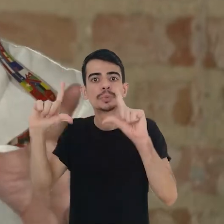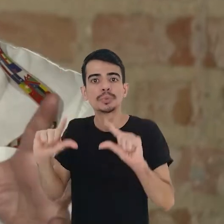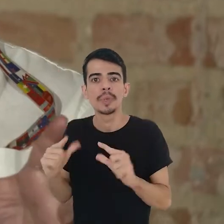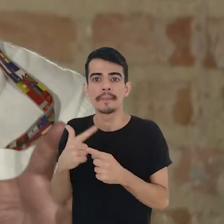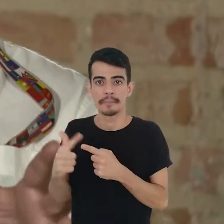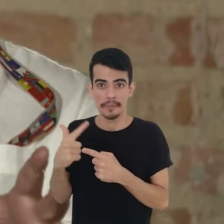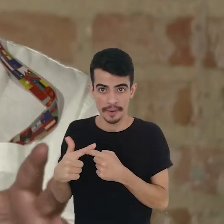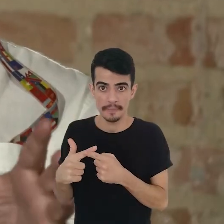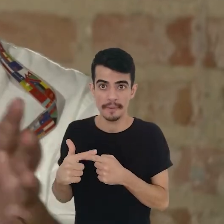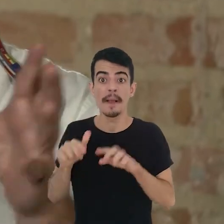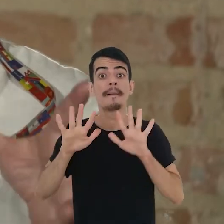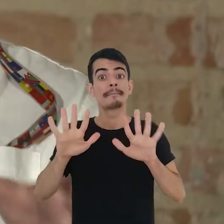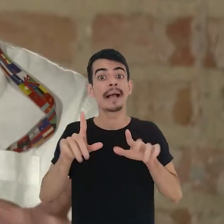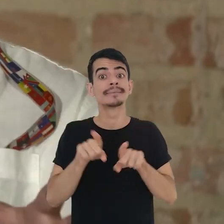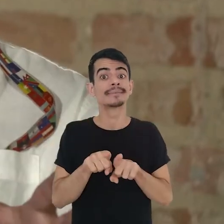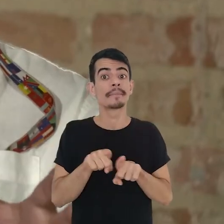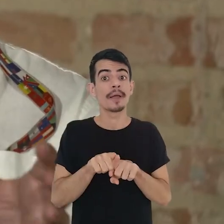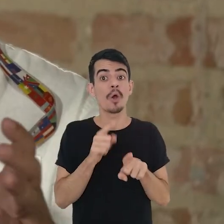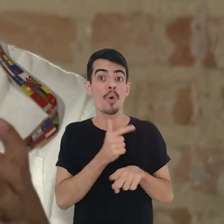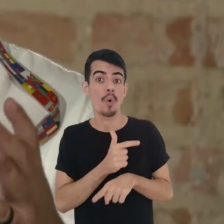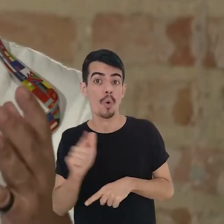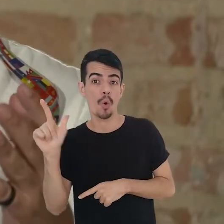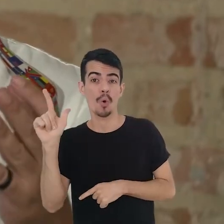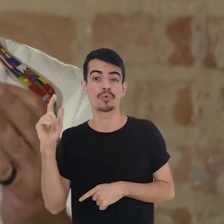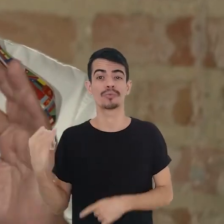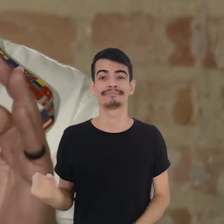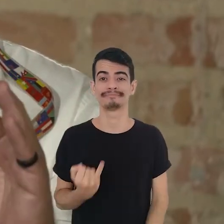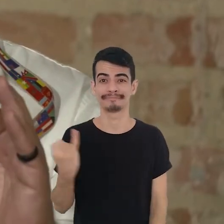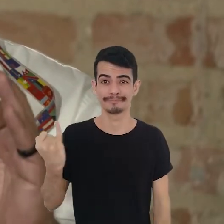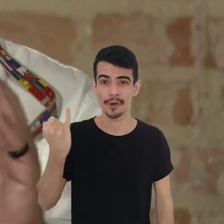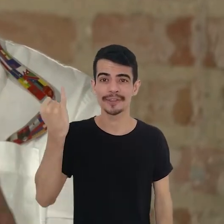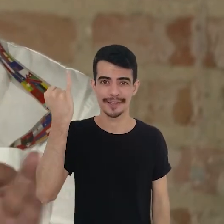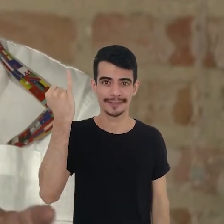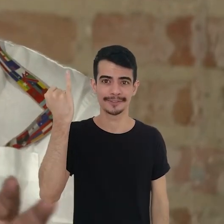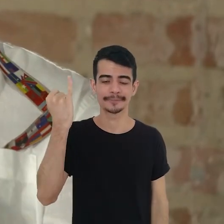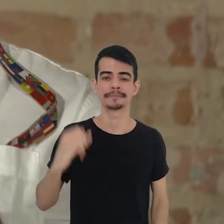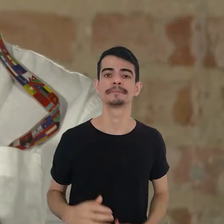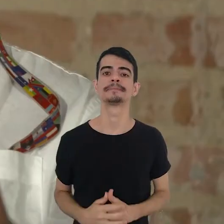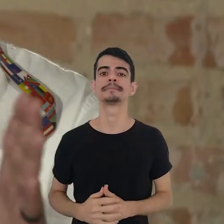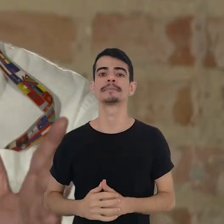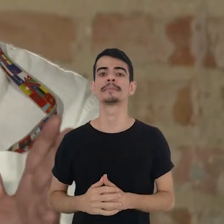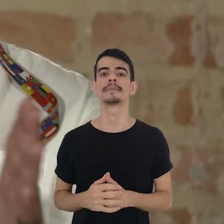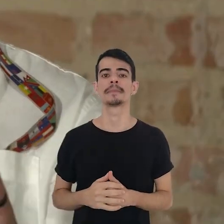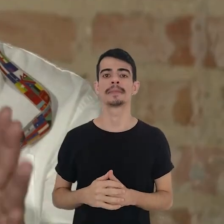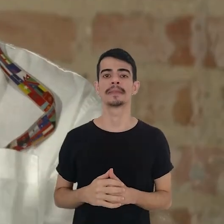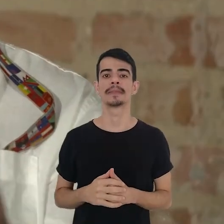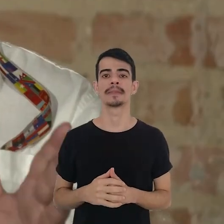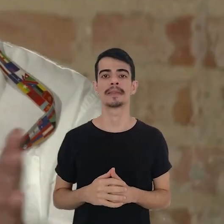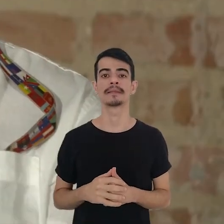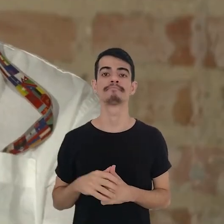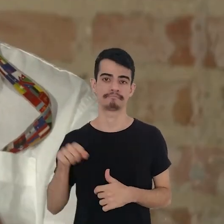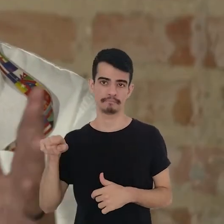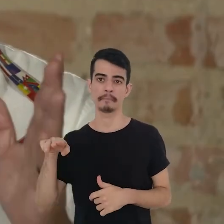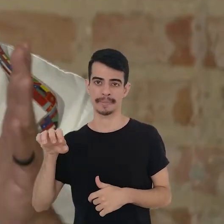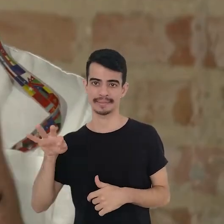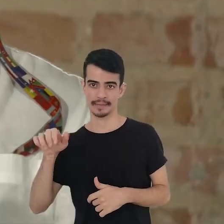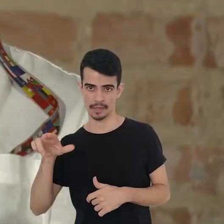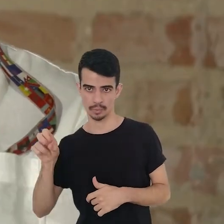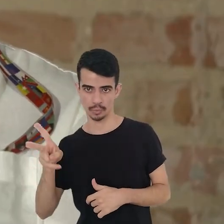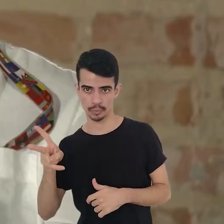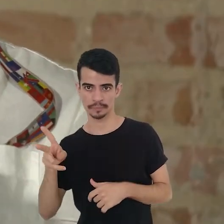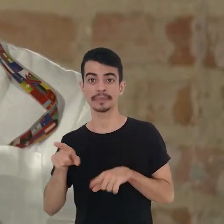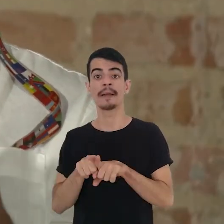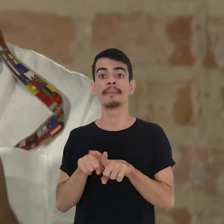handicap maior na mitigação do problema. Existem dois componentes importantes que estão mais ou menos ligados, que